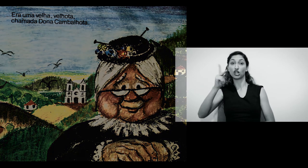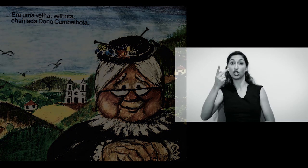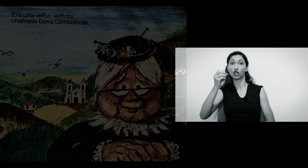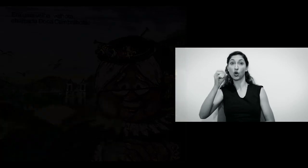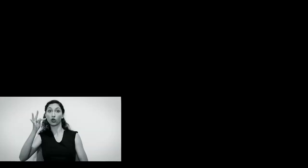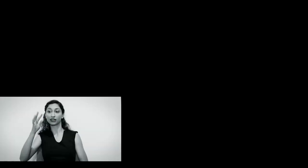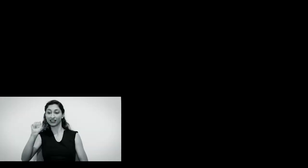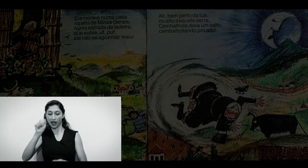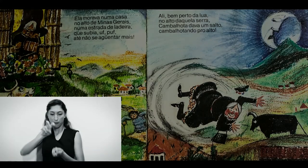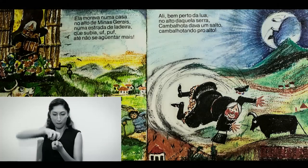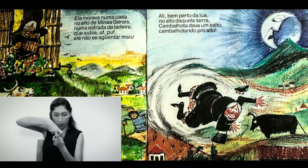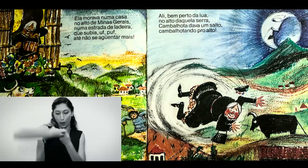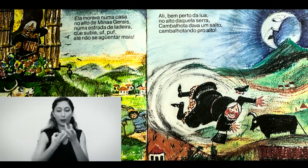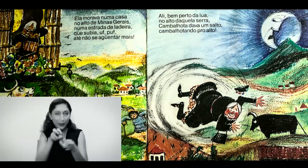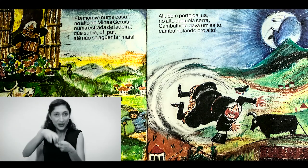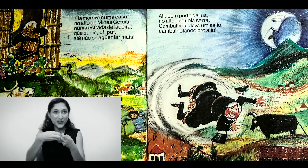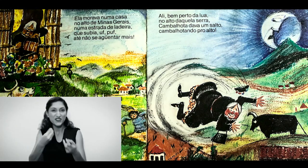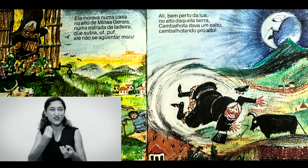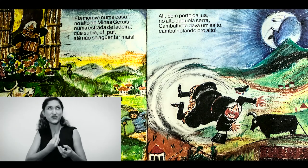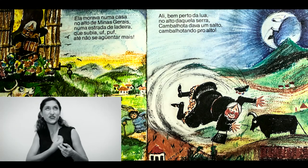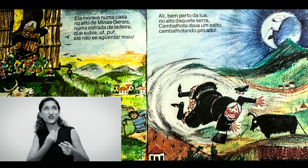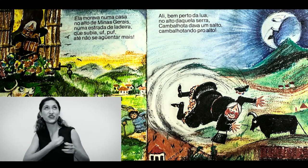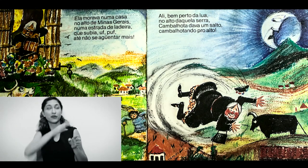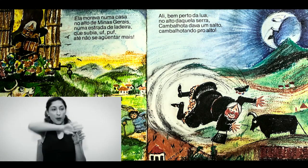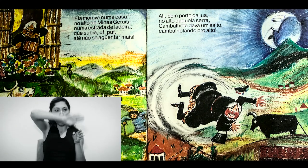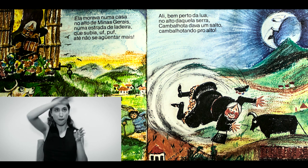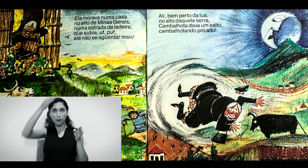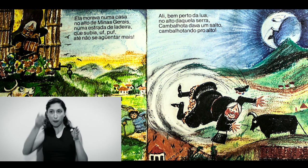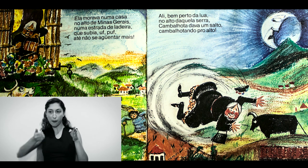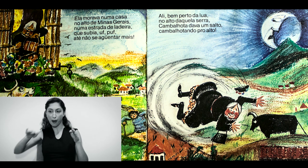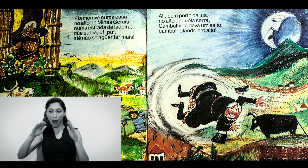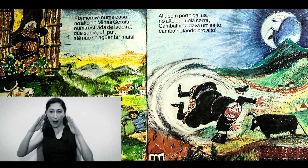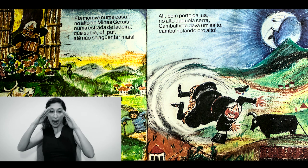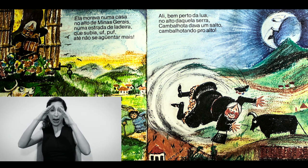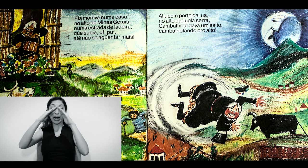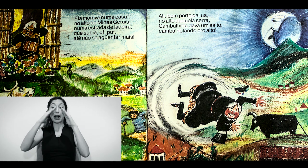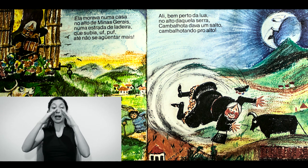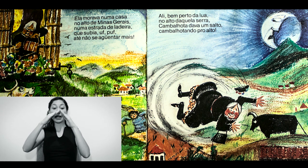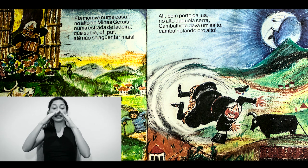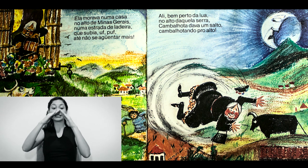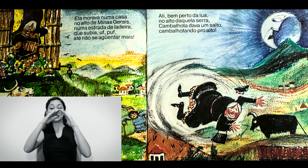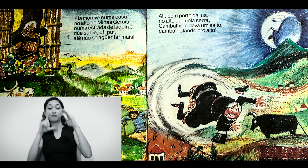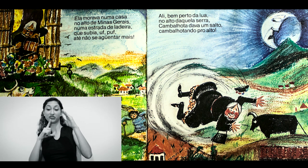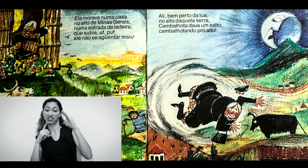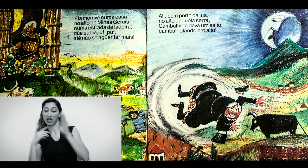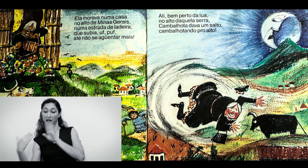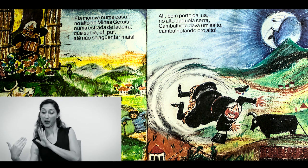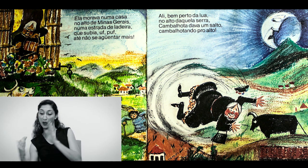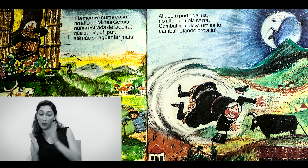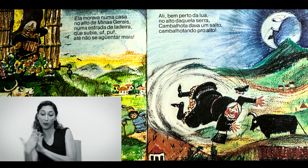Ela morava numa casa no alto de Minas Gerais, numa estrada de ladeira que subia,